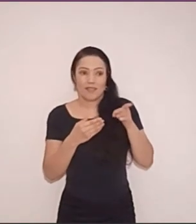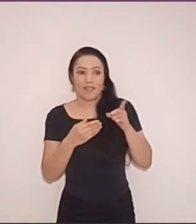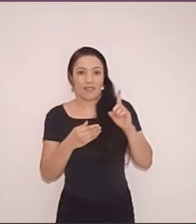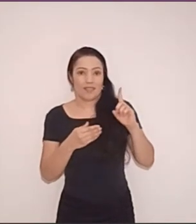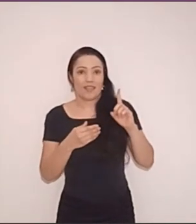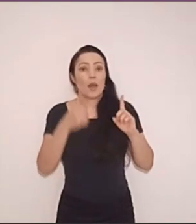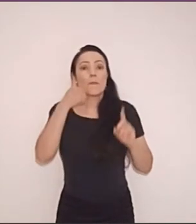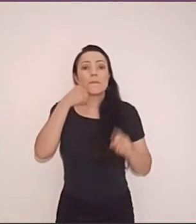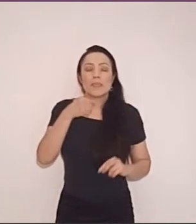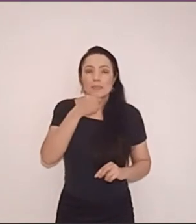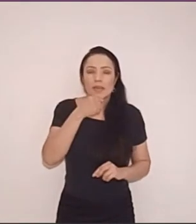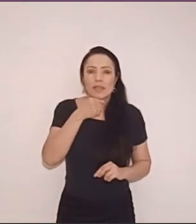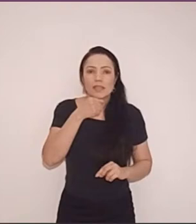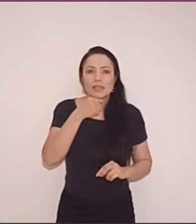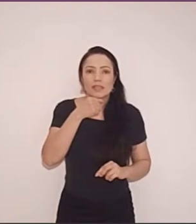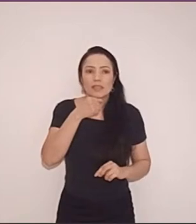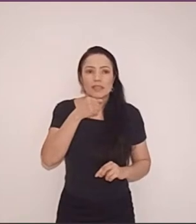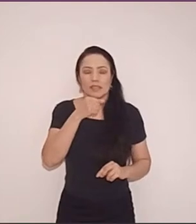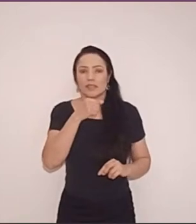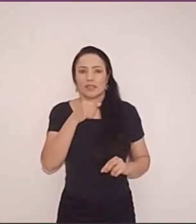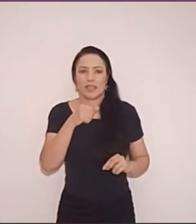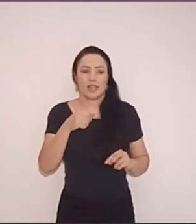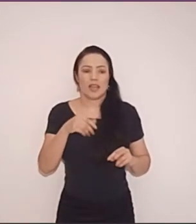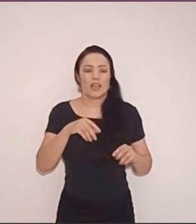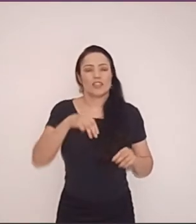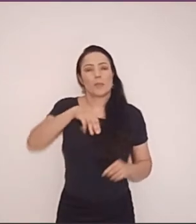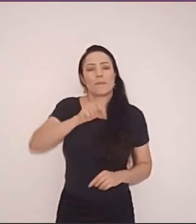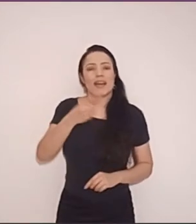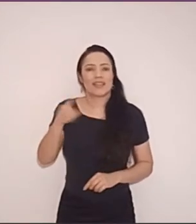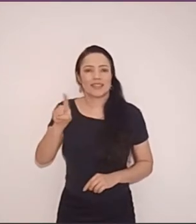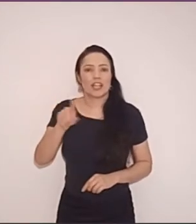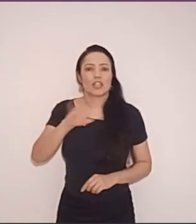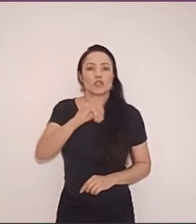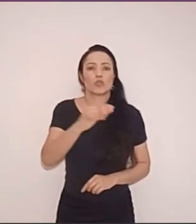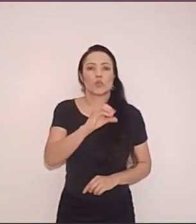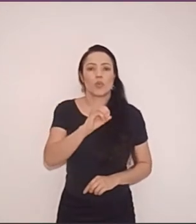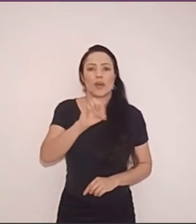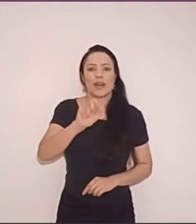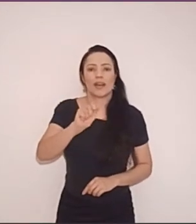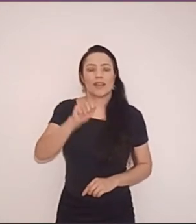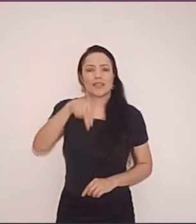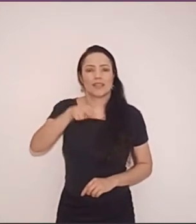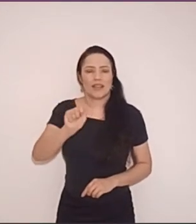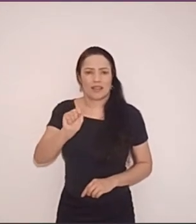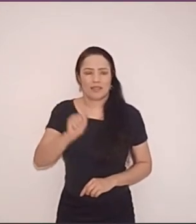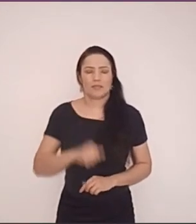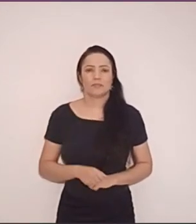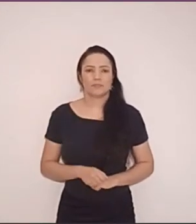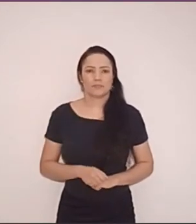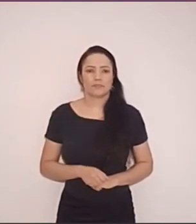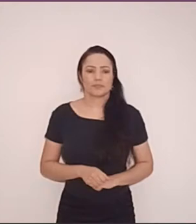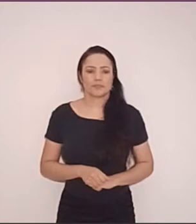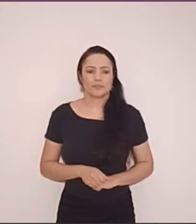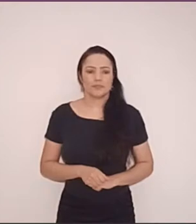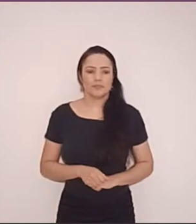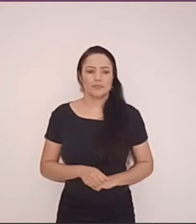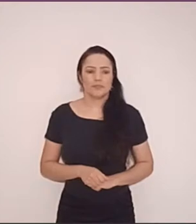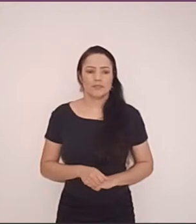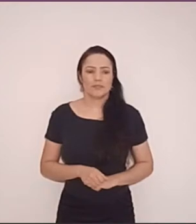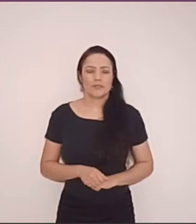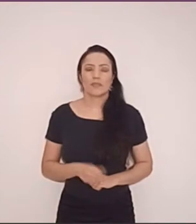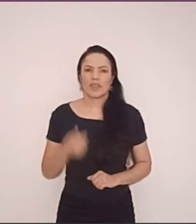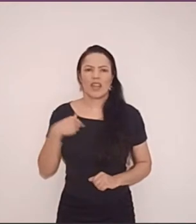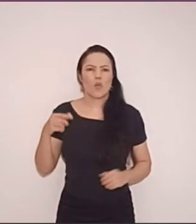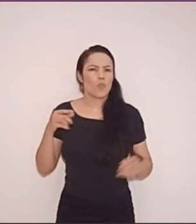mestre Joana fala comigo era só a voz Oi e um dia eu vi um